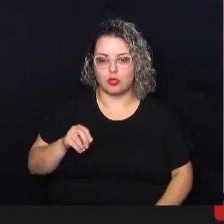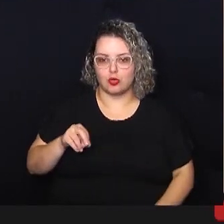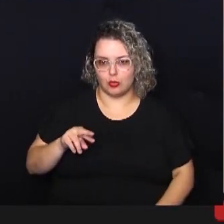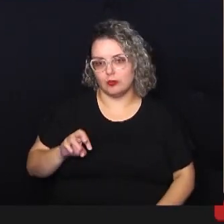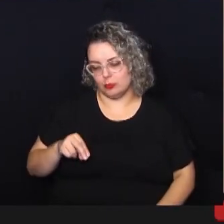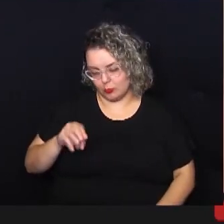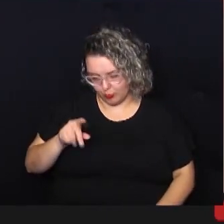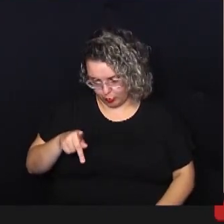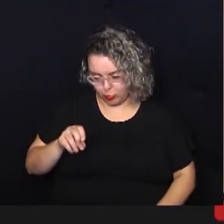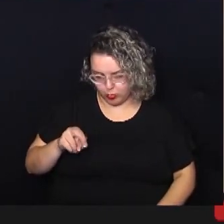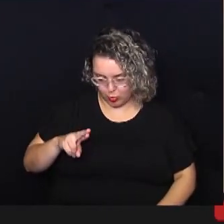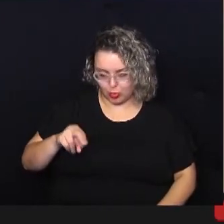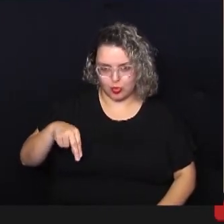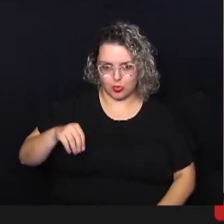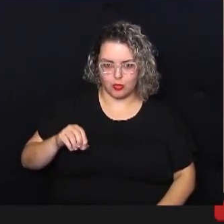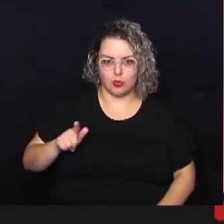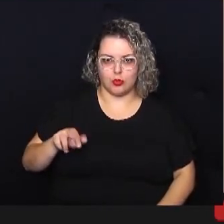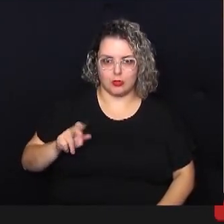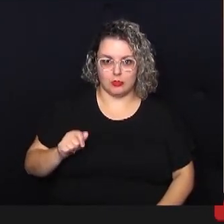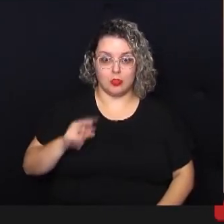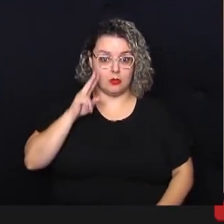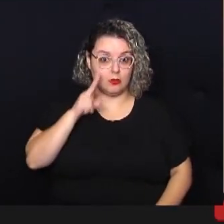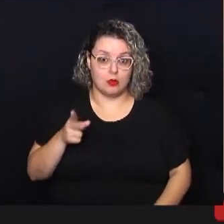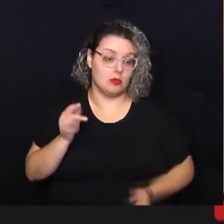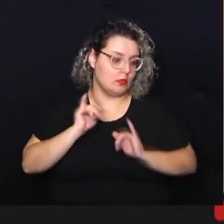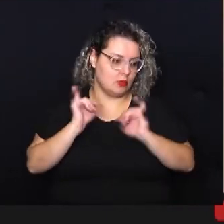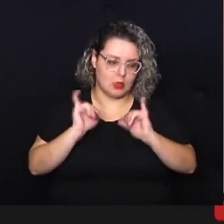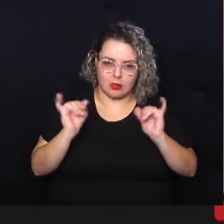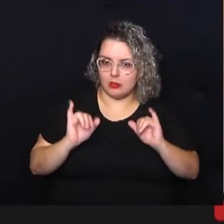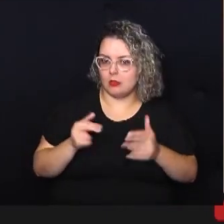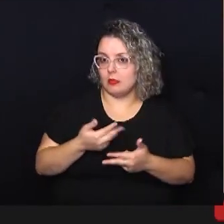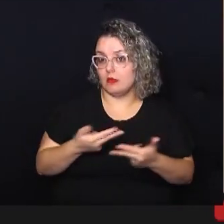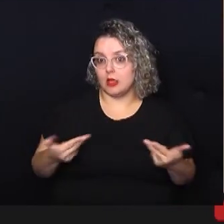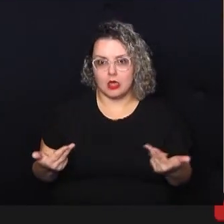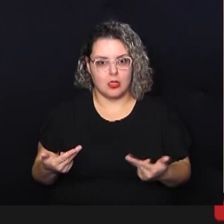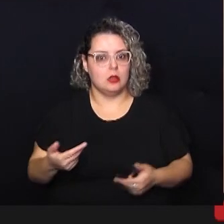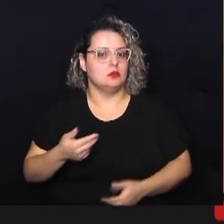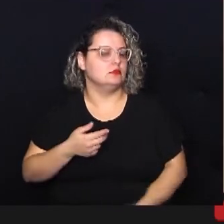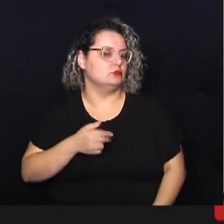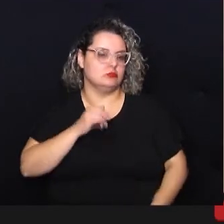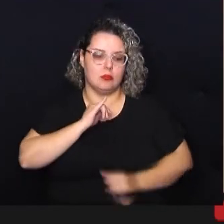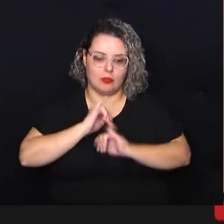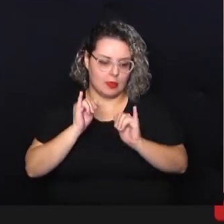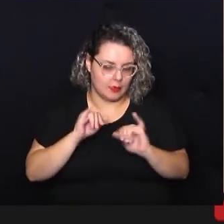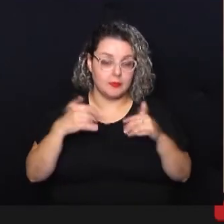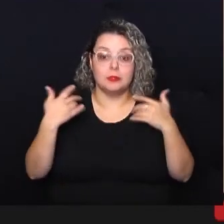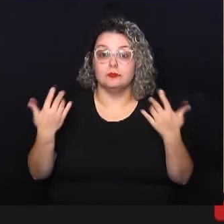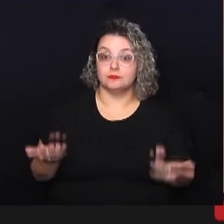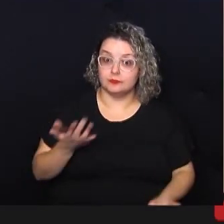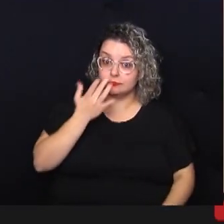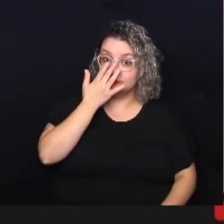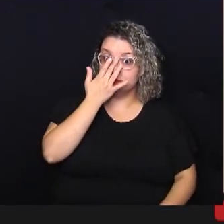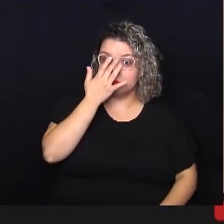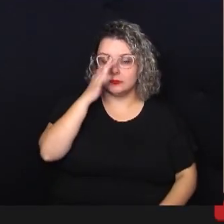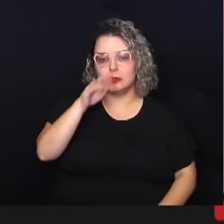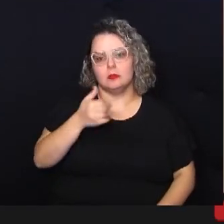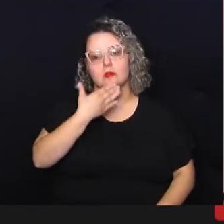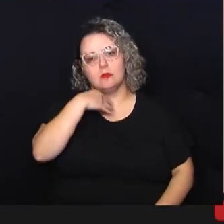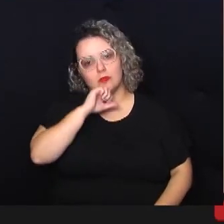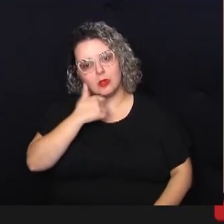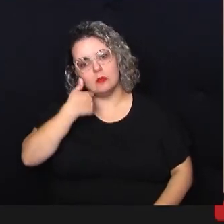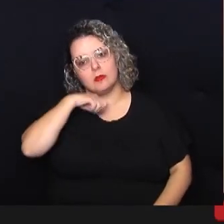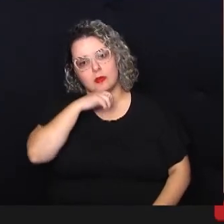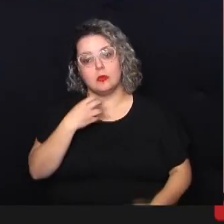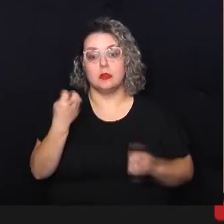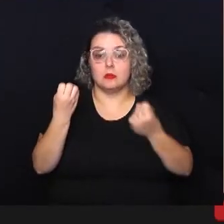mas assim, ele nem estava entendendo, mas ele começou a falar um monte de coisa, né? E aí, enfim, chamamos os pais, conversamos,